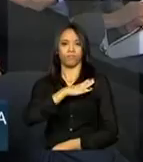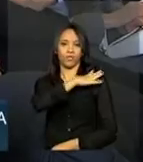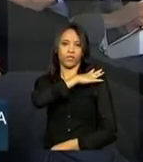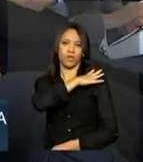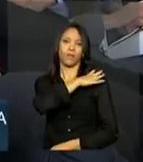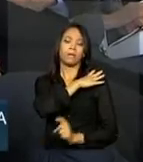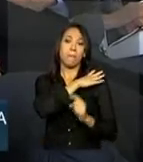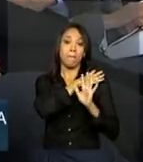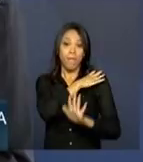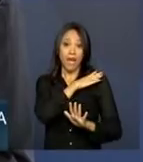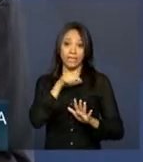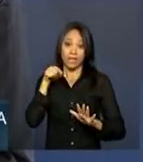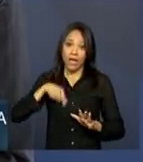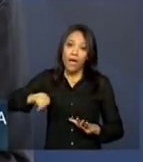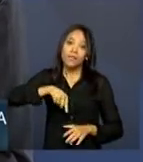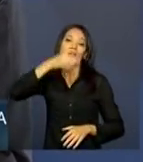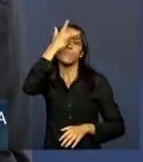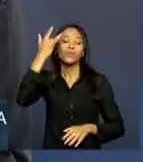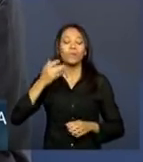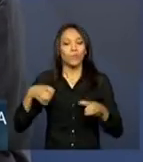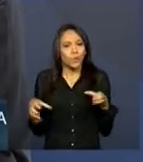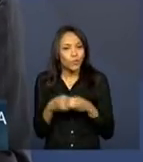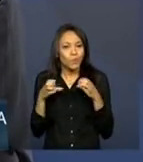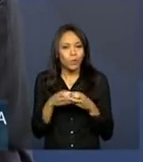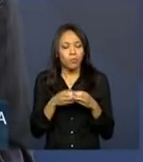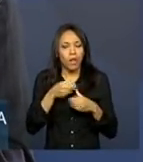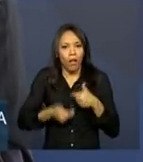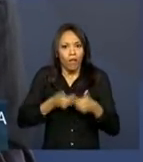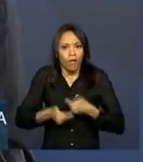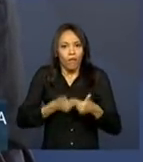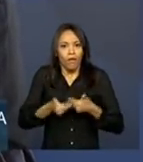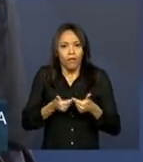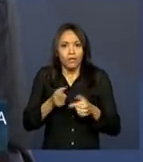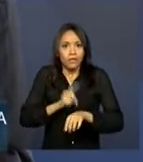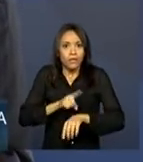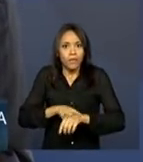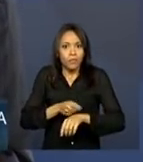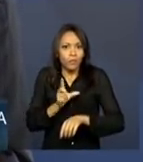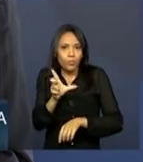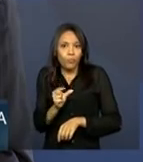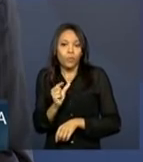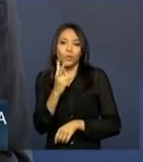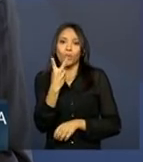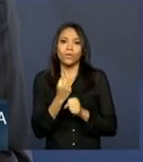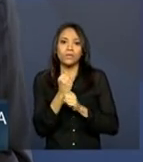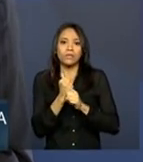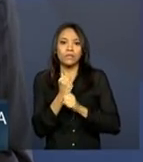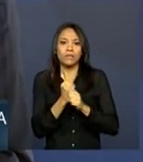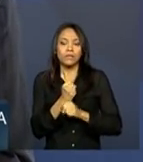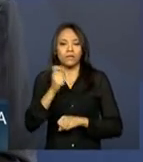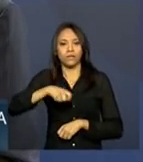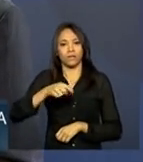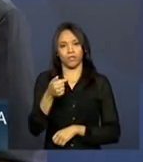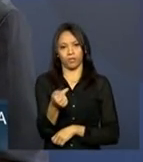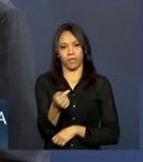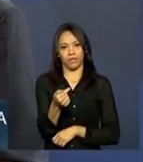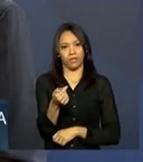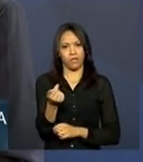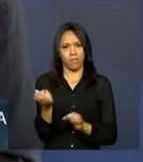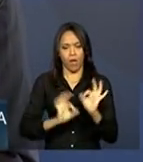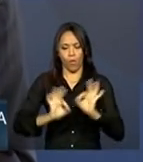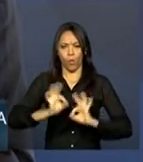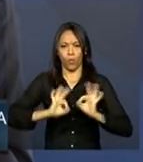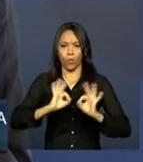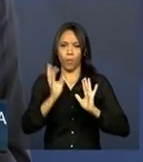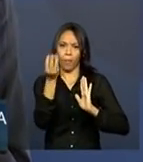afinco num período de espaço de tempo muito curto 2 anos e 7 meses para produzir este relatório que agora